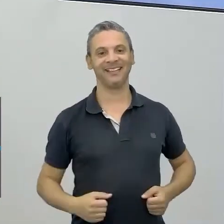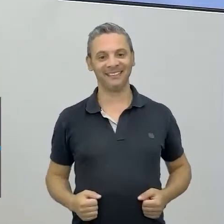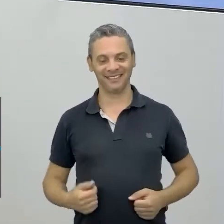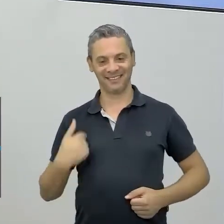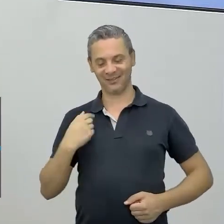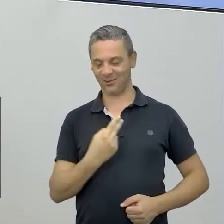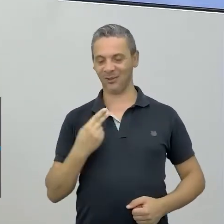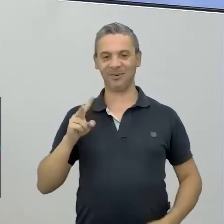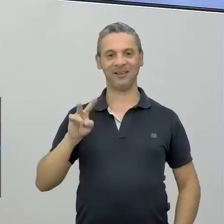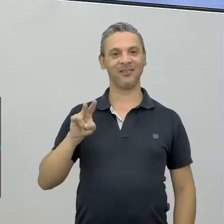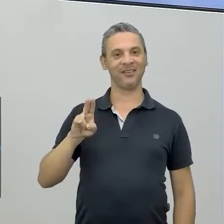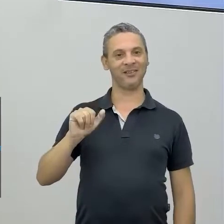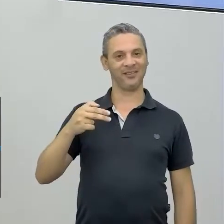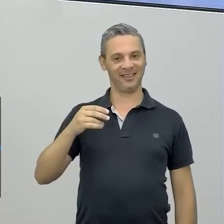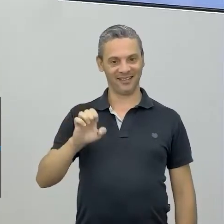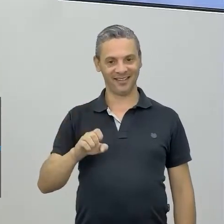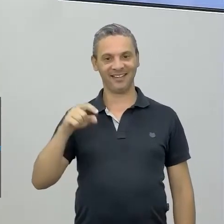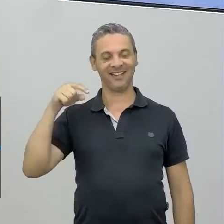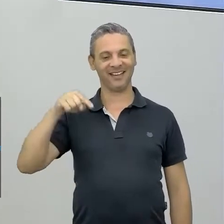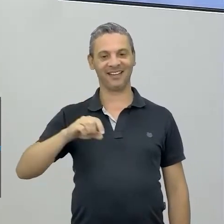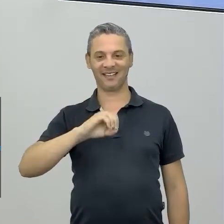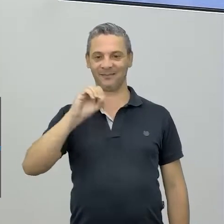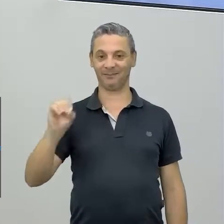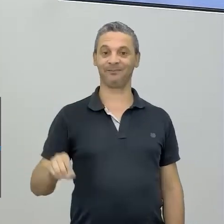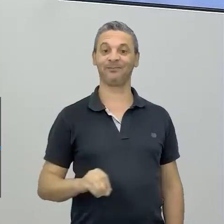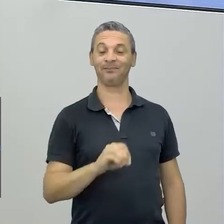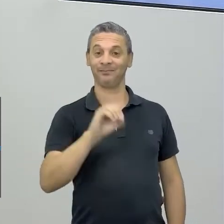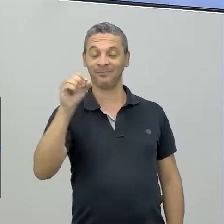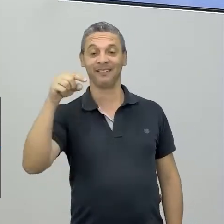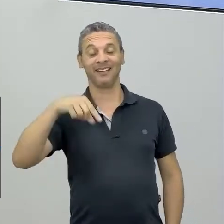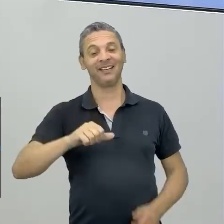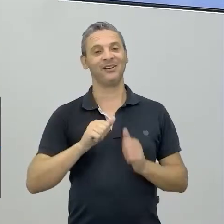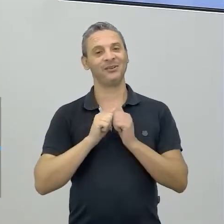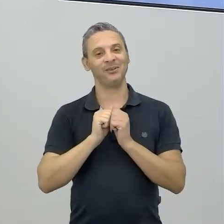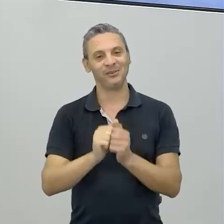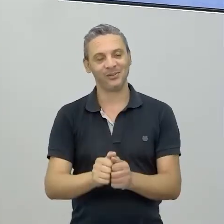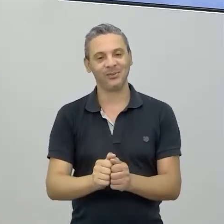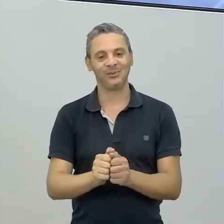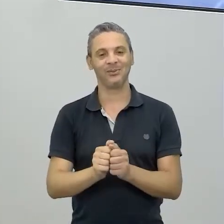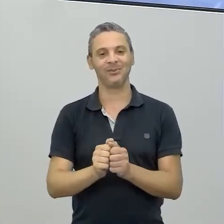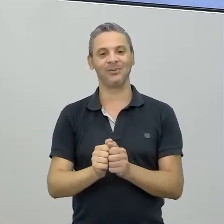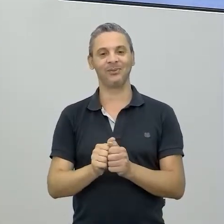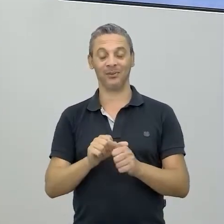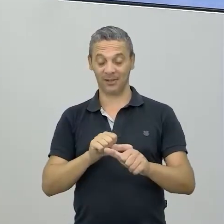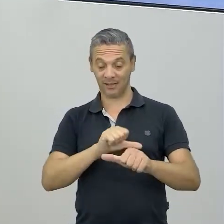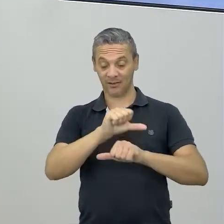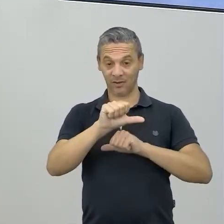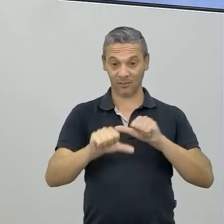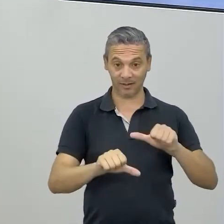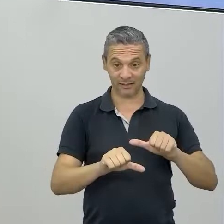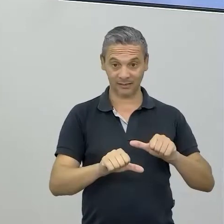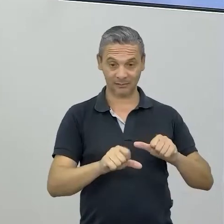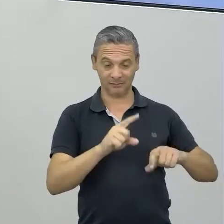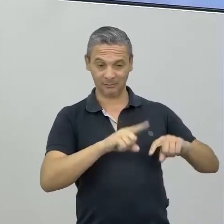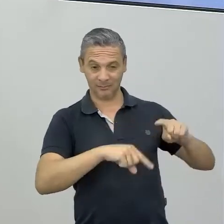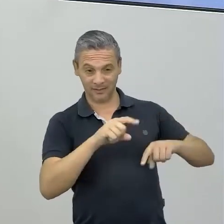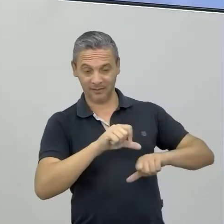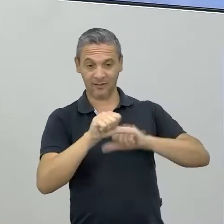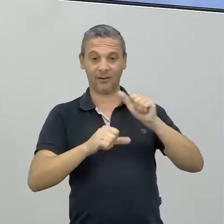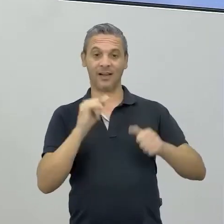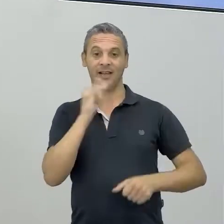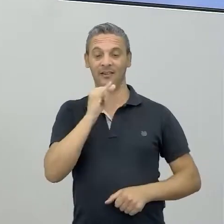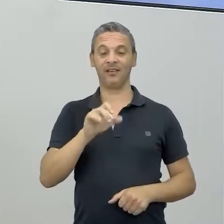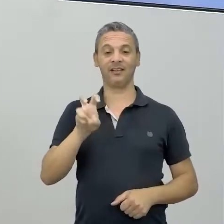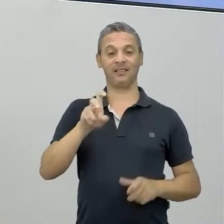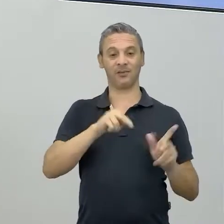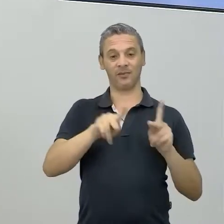sou a Viviane, professora de vocês aqui pelo Centro de Mídias e estamos juntos aí num componente transformação de matéria e energia. Nós somos 5